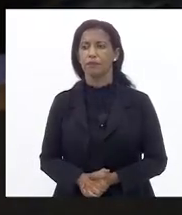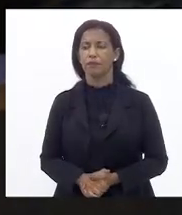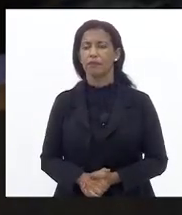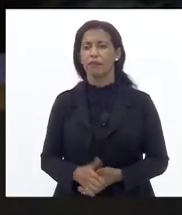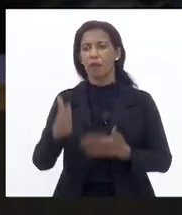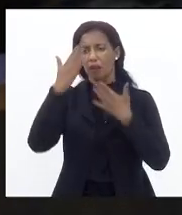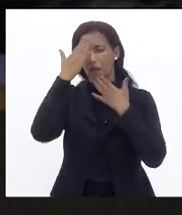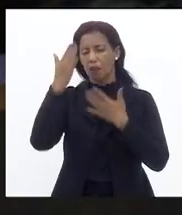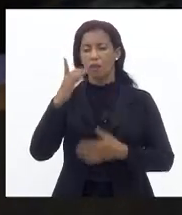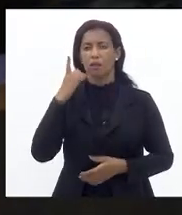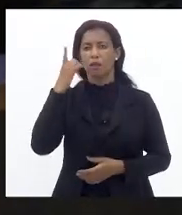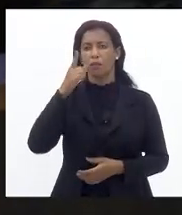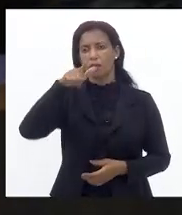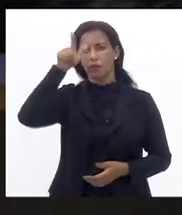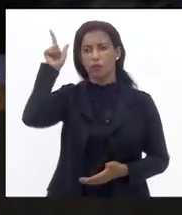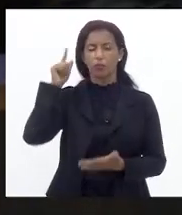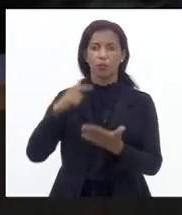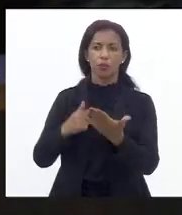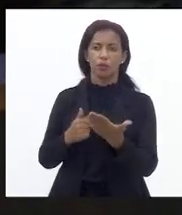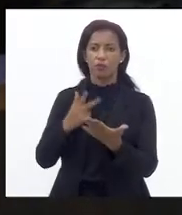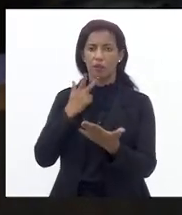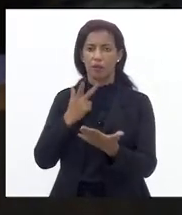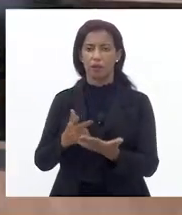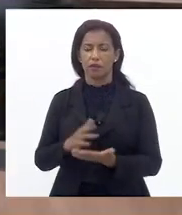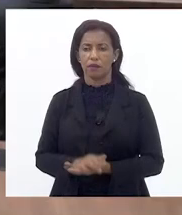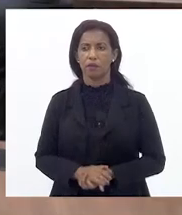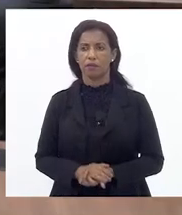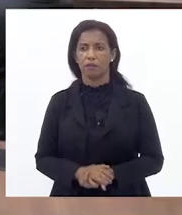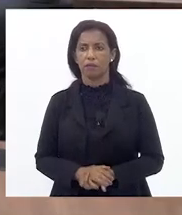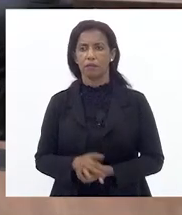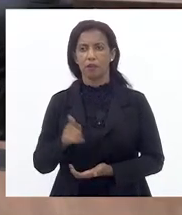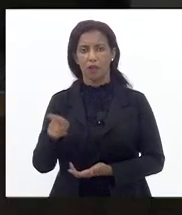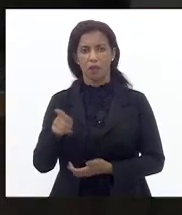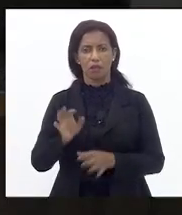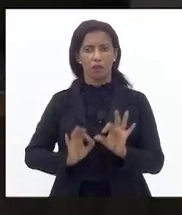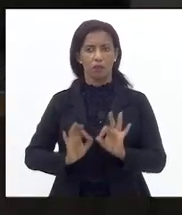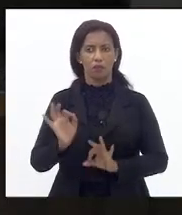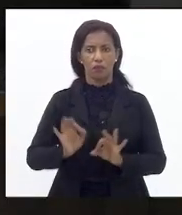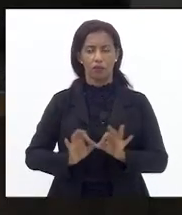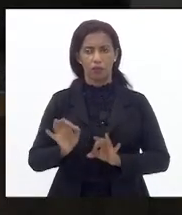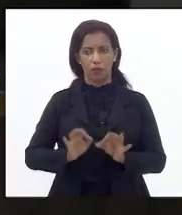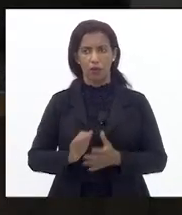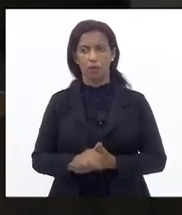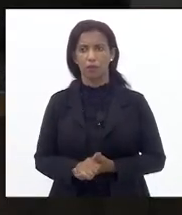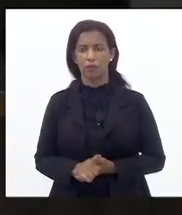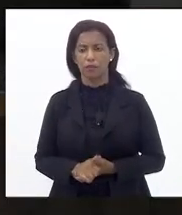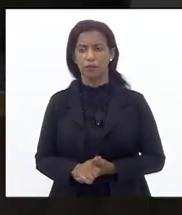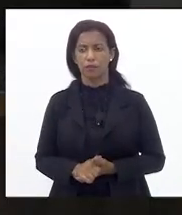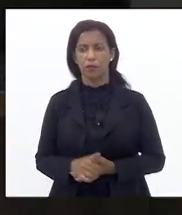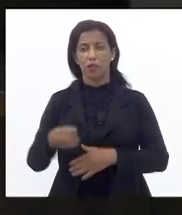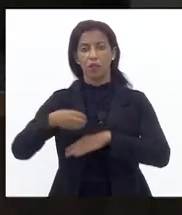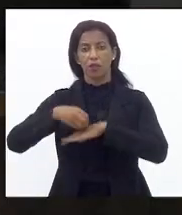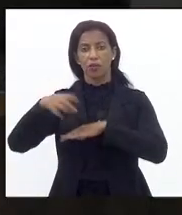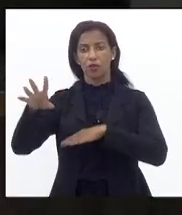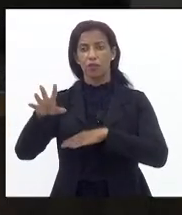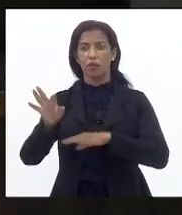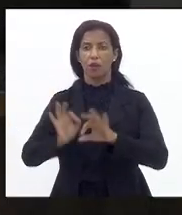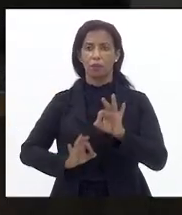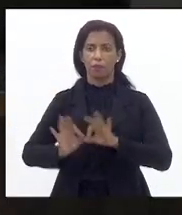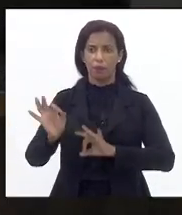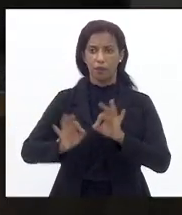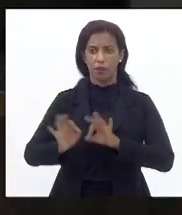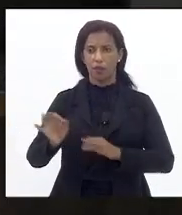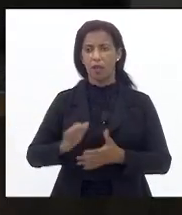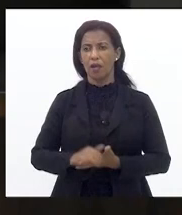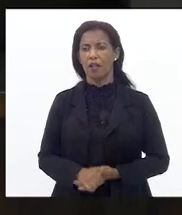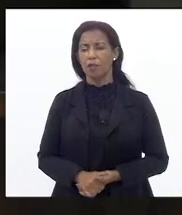quero agradecer o Thales Paulo e dizer que é essa medida Deputado knoplock de enviar o projeto como